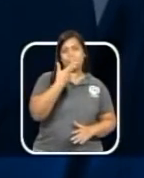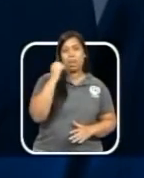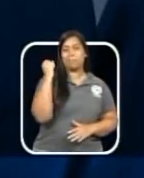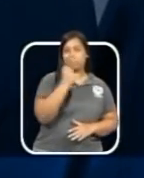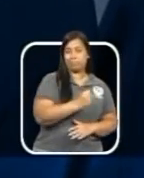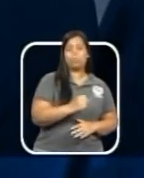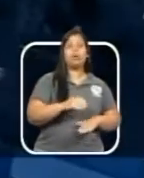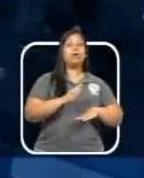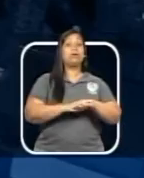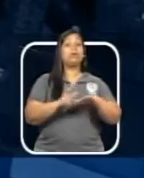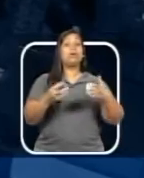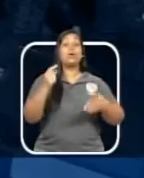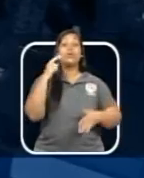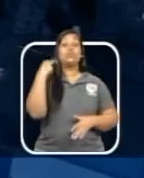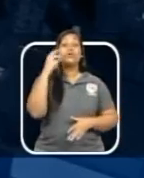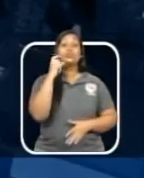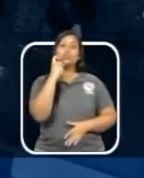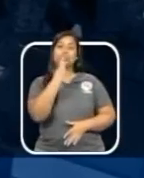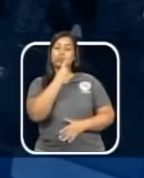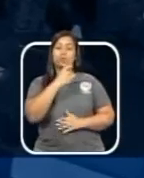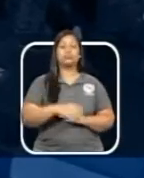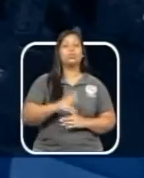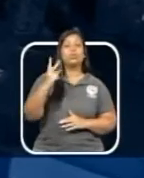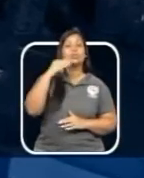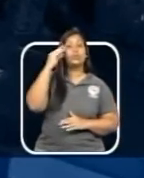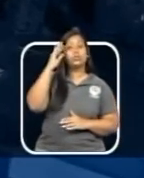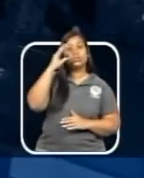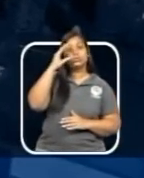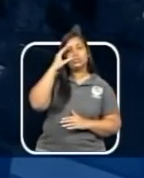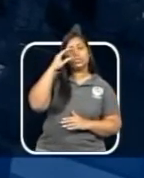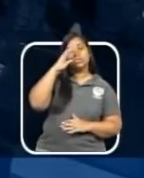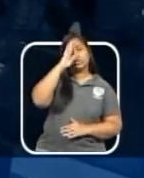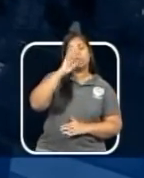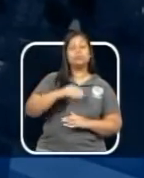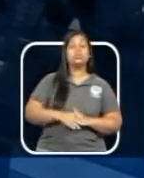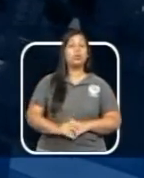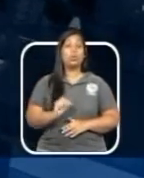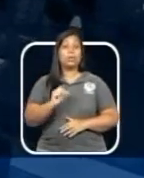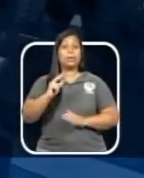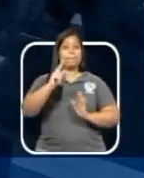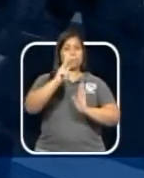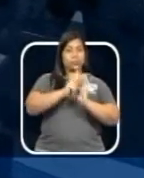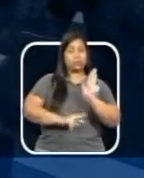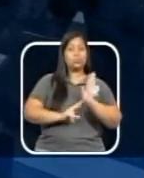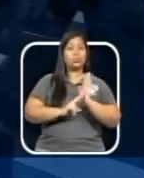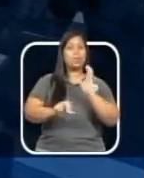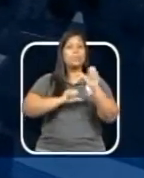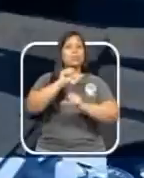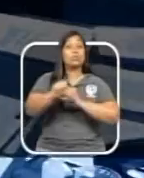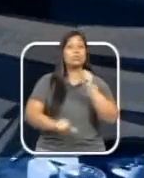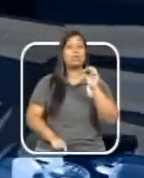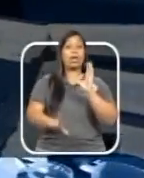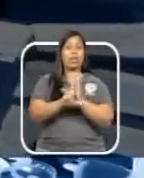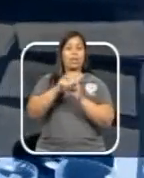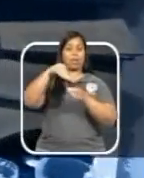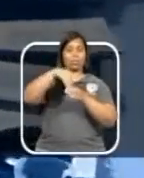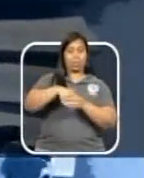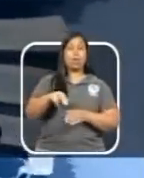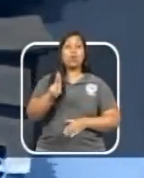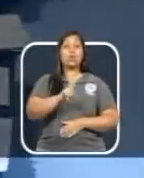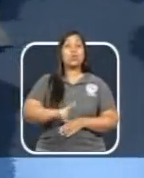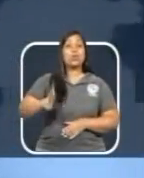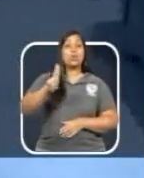de Jorge Menezes. O vereador Jean Charles protocolou projeto de resolução para alterar o regimento interno sobre o